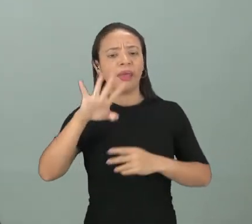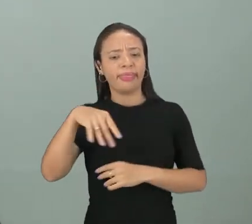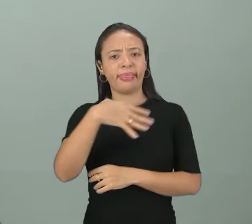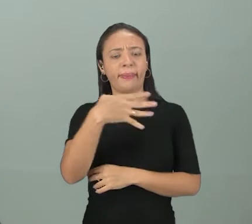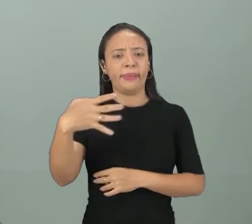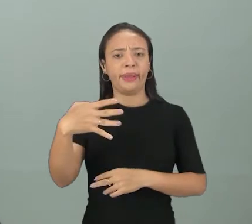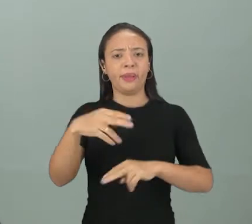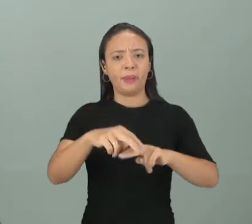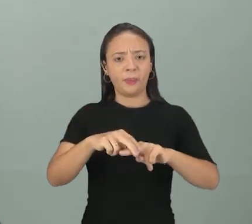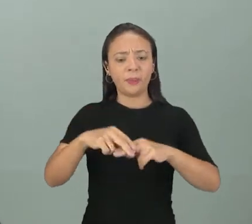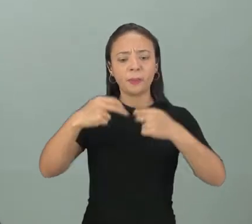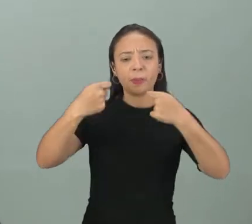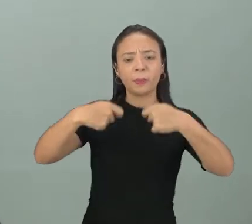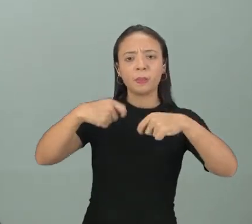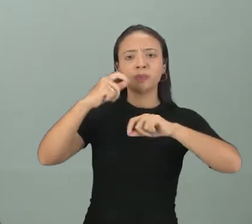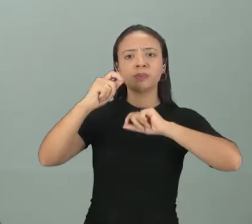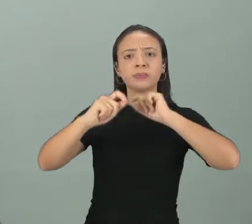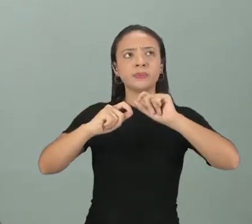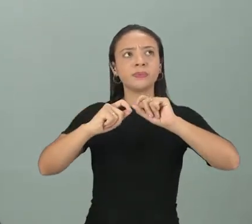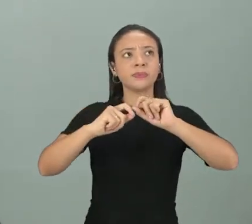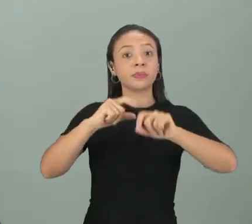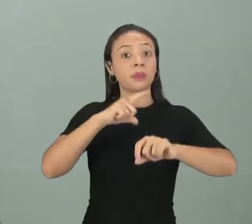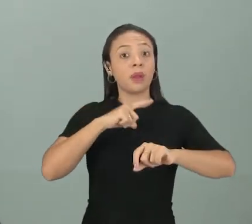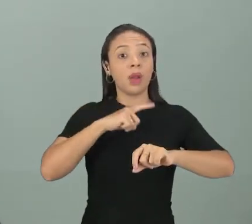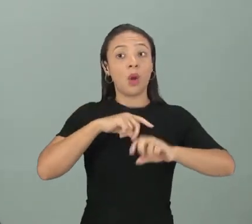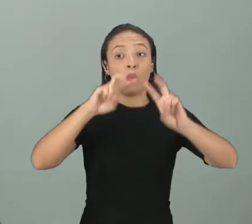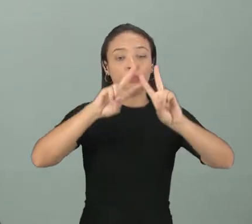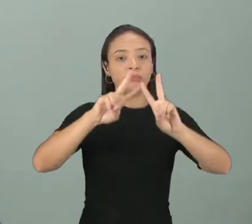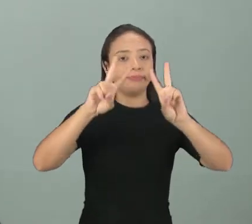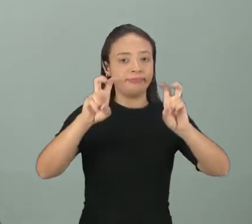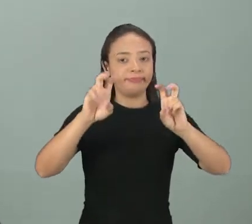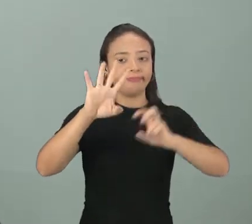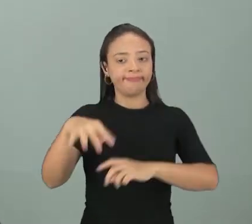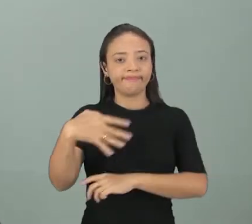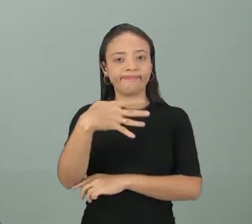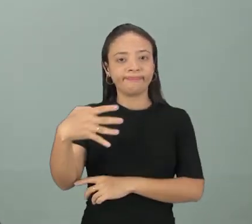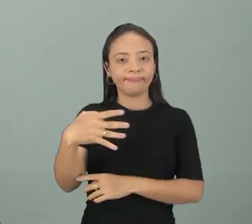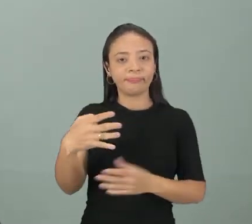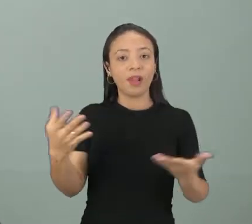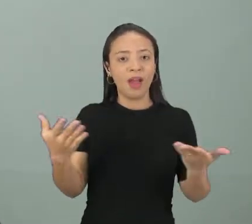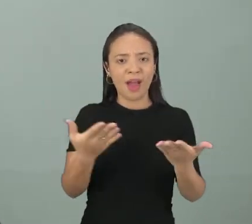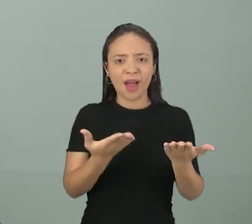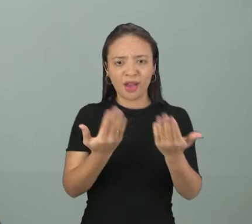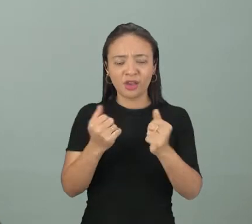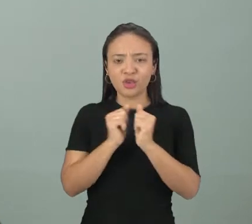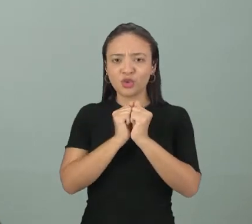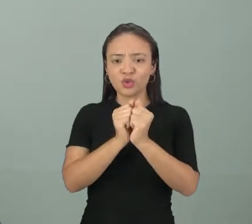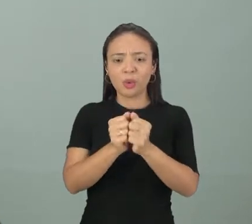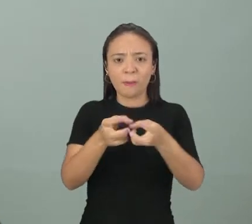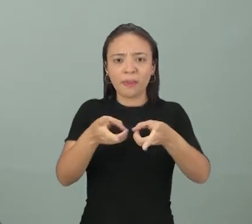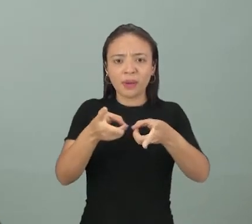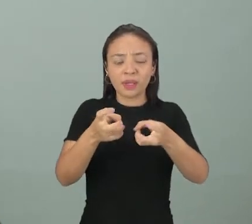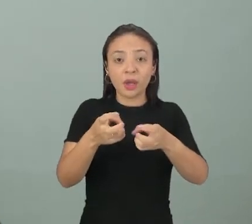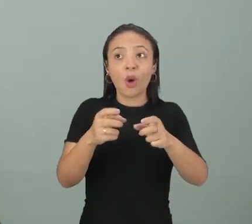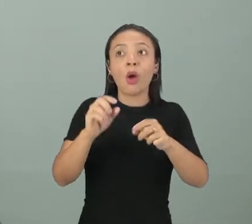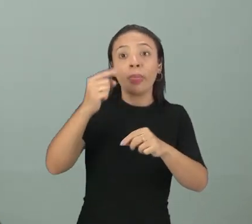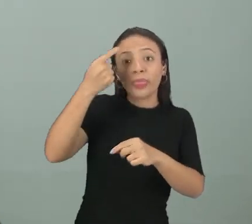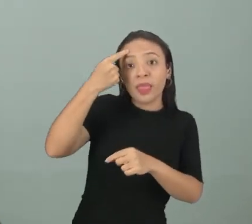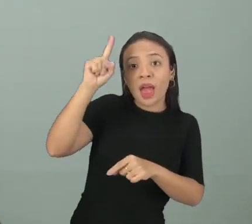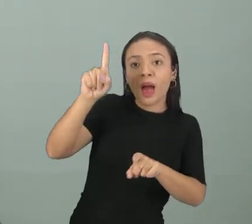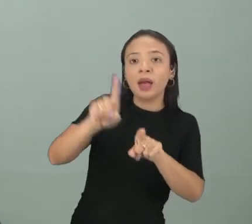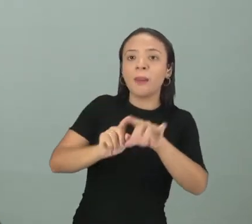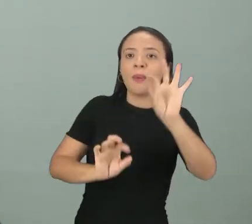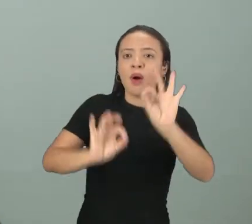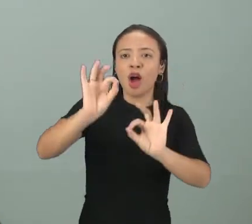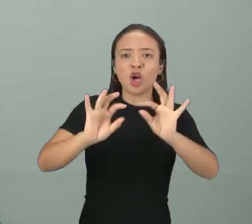E para isso é necessário colocarmos um título vamos lá vamos juntos identificar Criar e